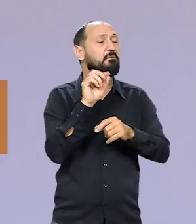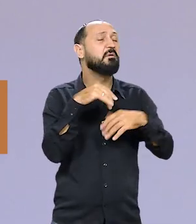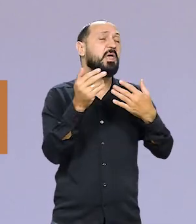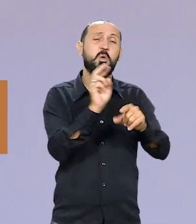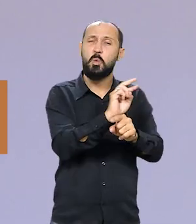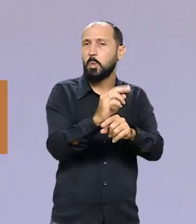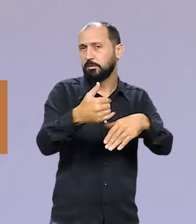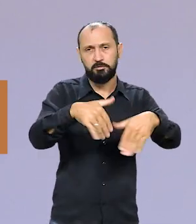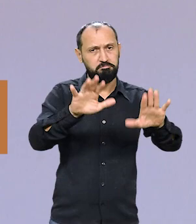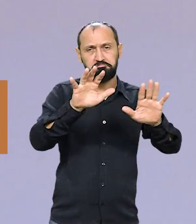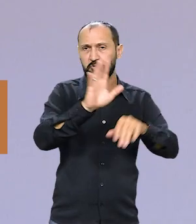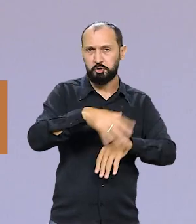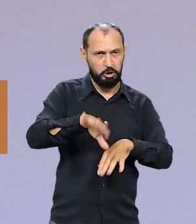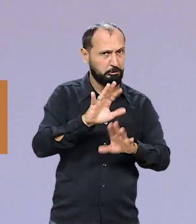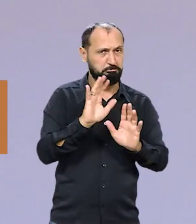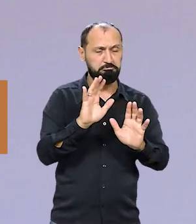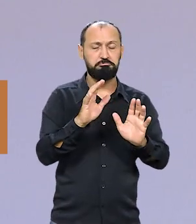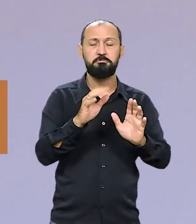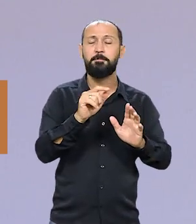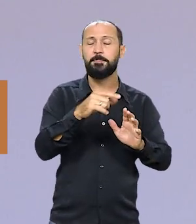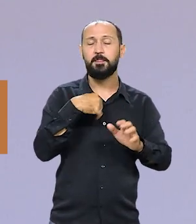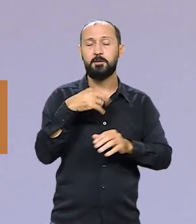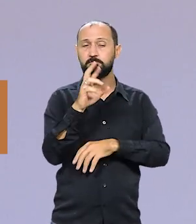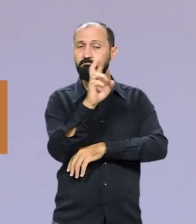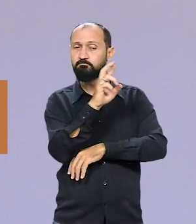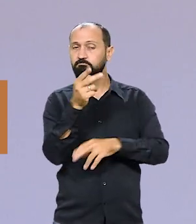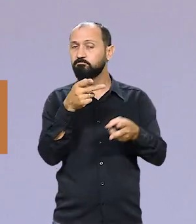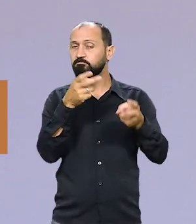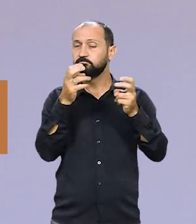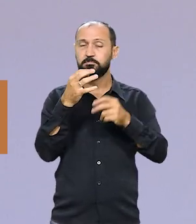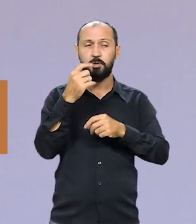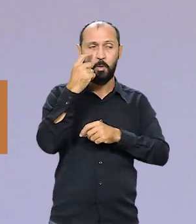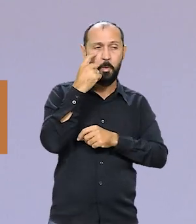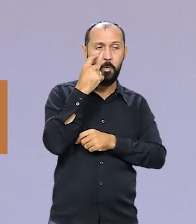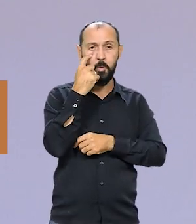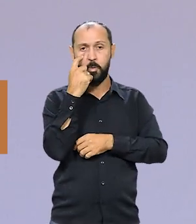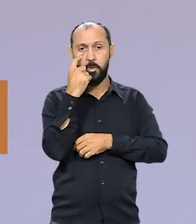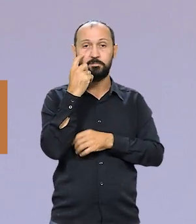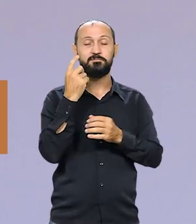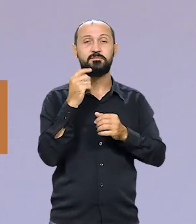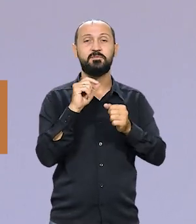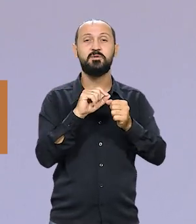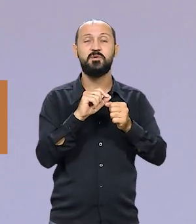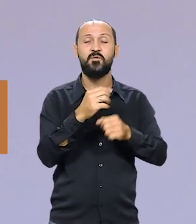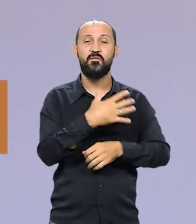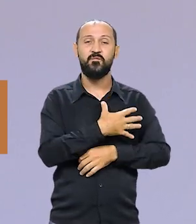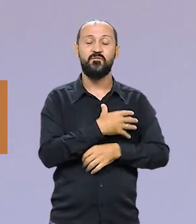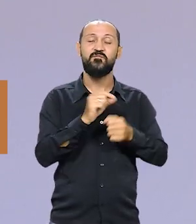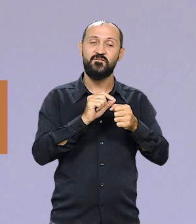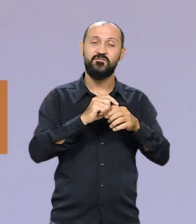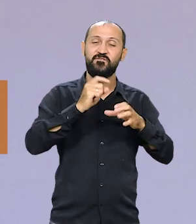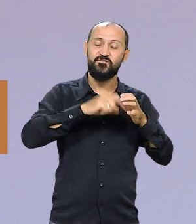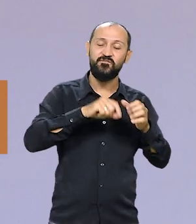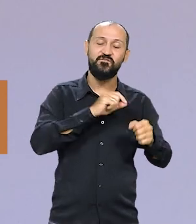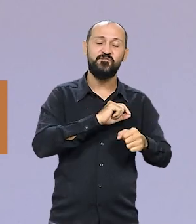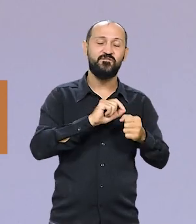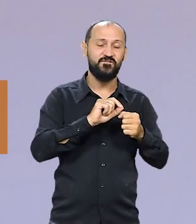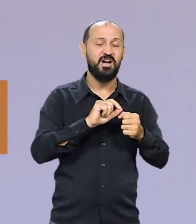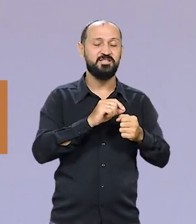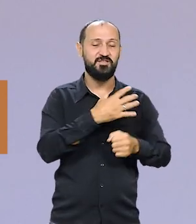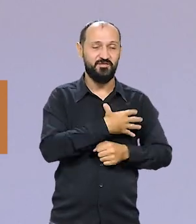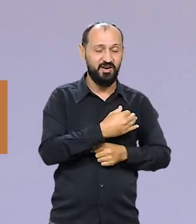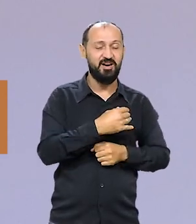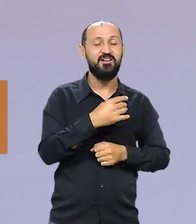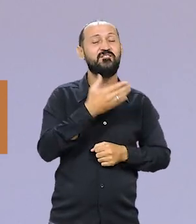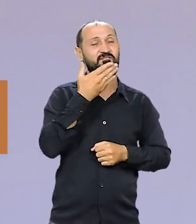mãe, os cuidadores em geral, tenham essa observação. Eu sempre digo que fazer o filho é o mais fácil, né? O